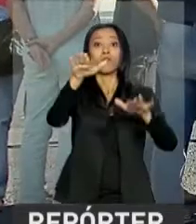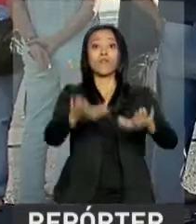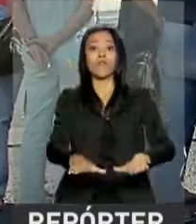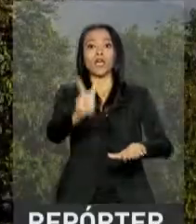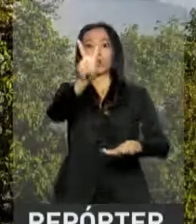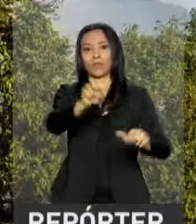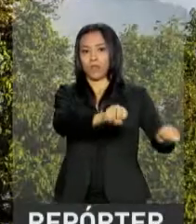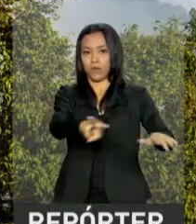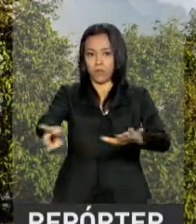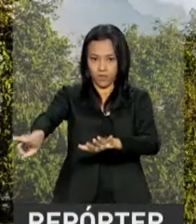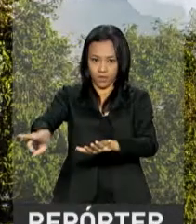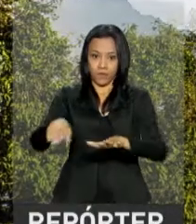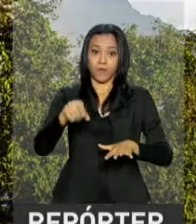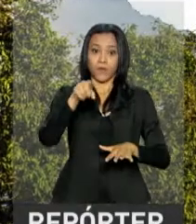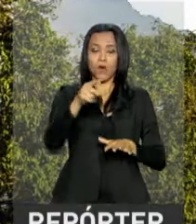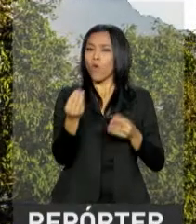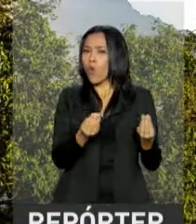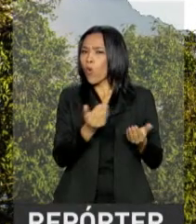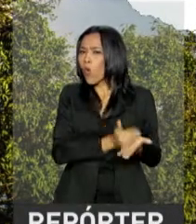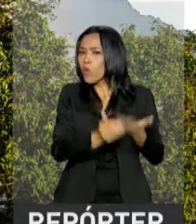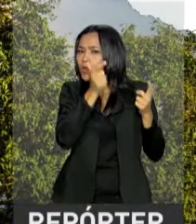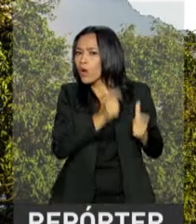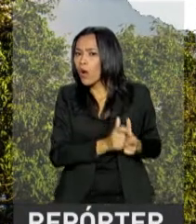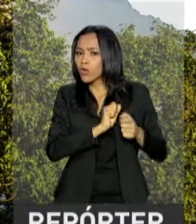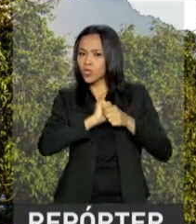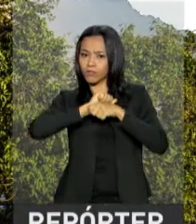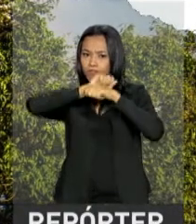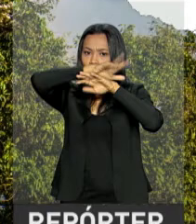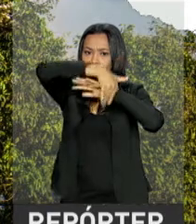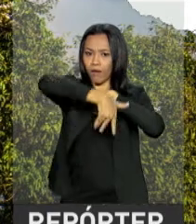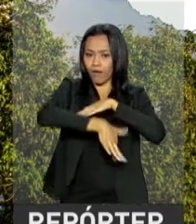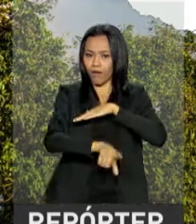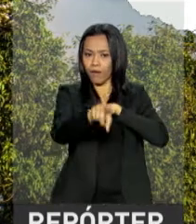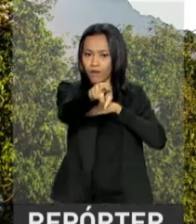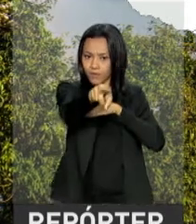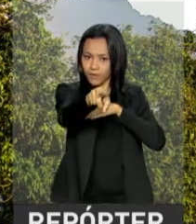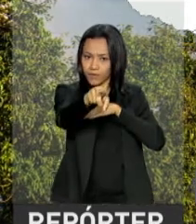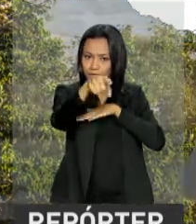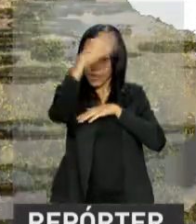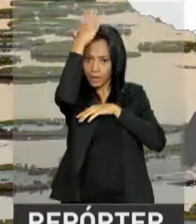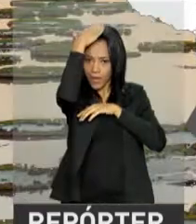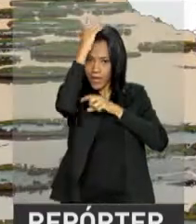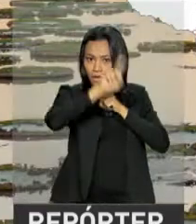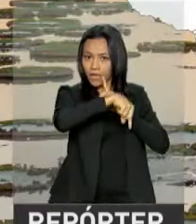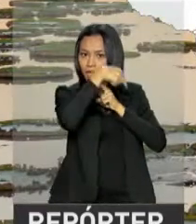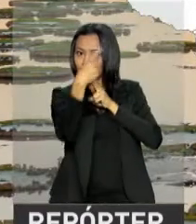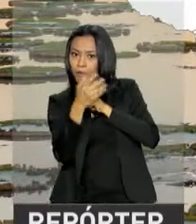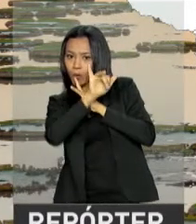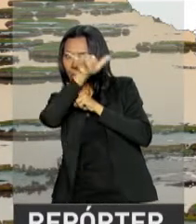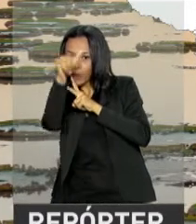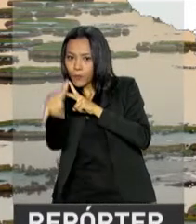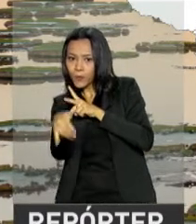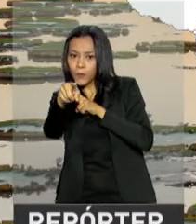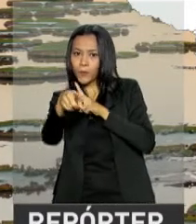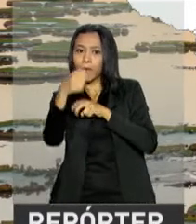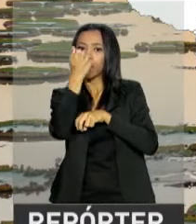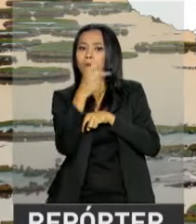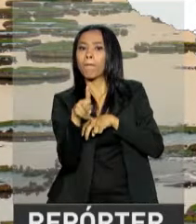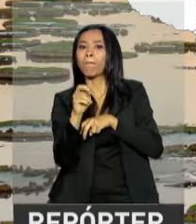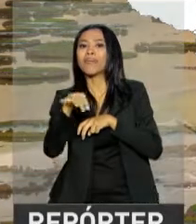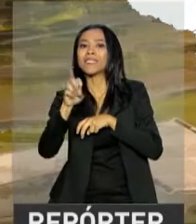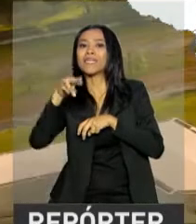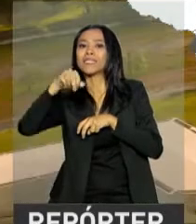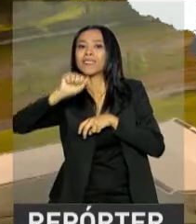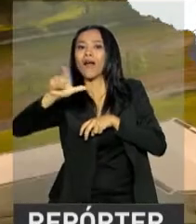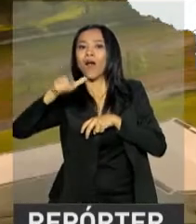no país. O roteiro começou pelas cataratas de Foz do Iguaçu, depois passou pelas belezas do Pantanal. De